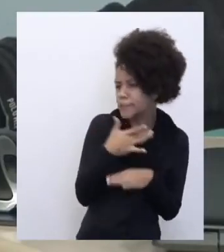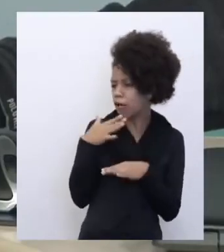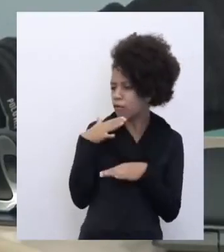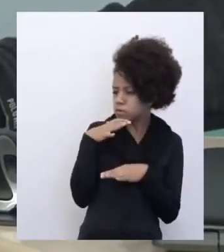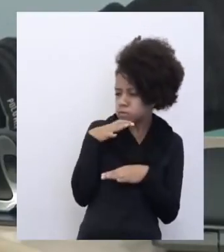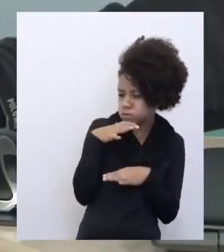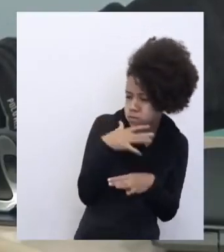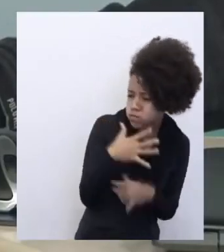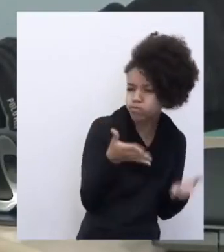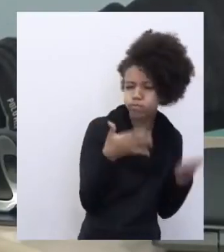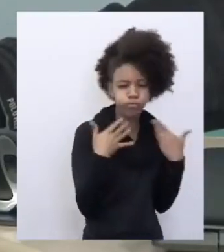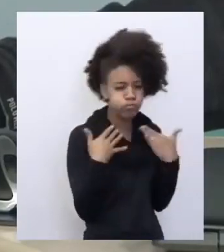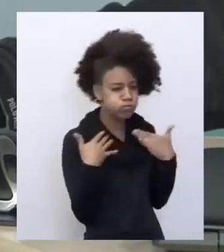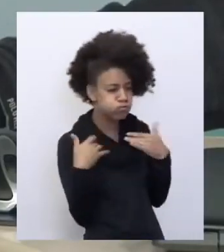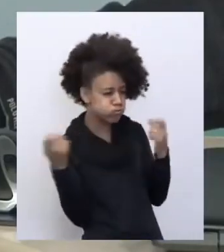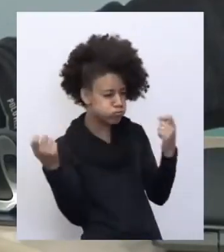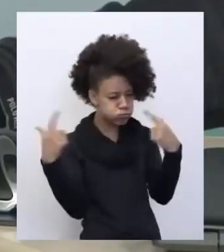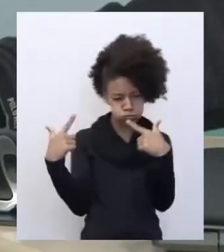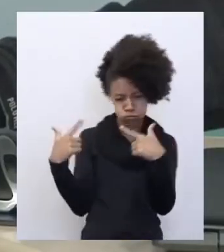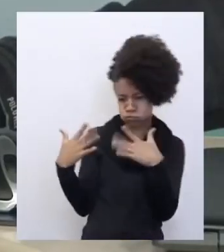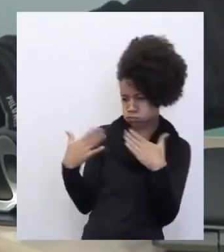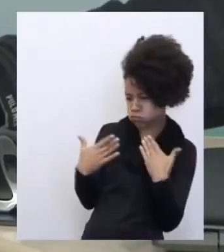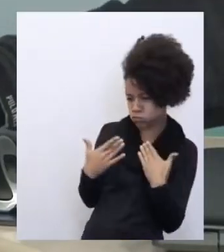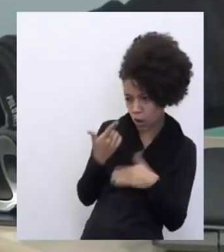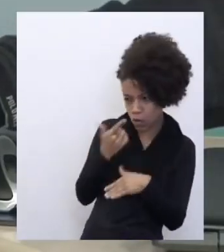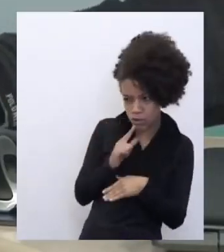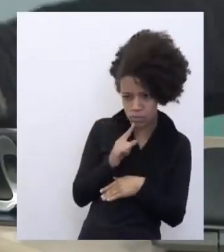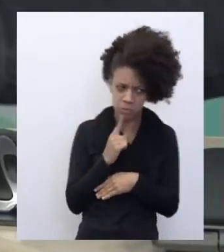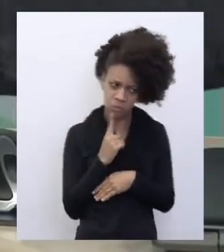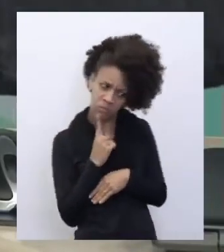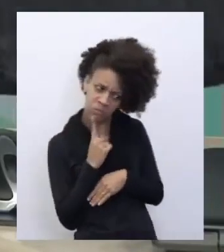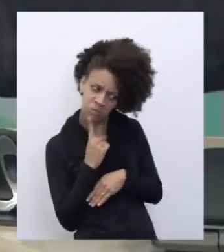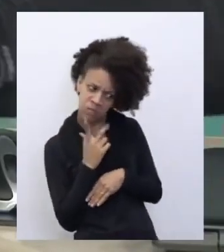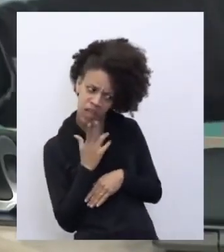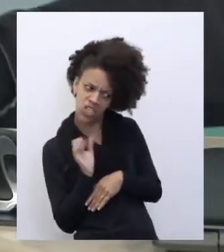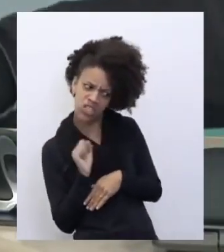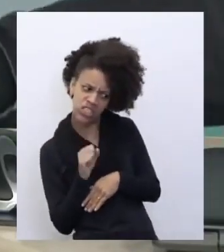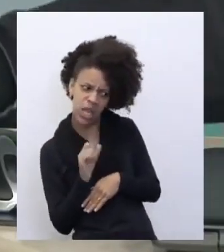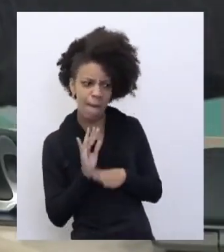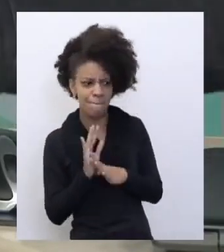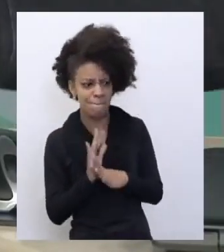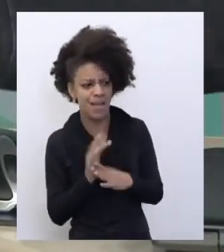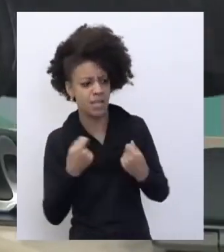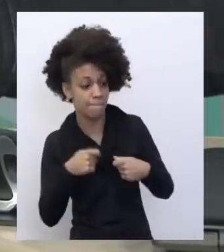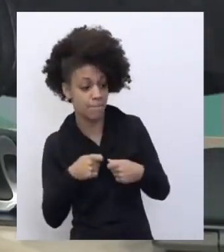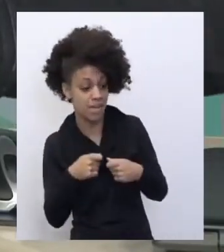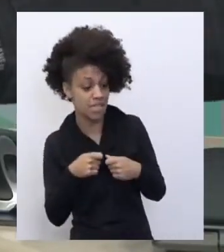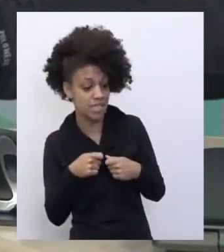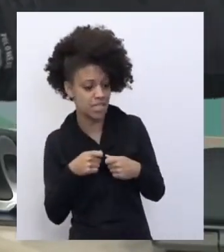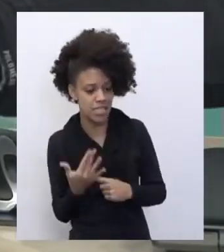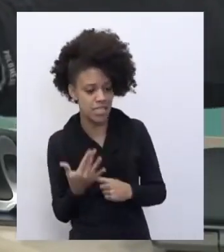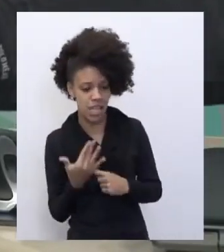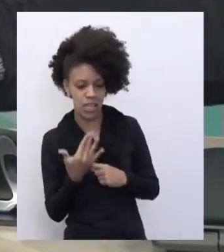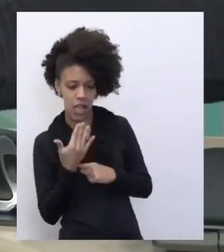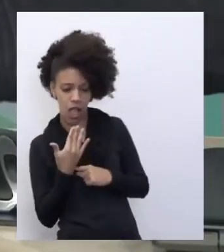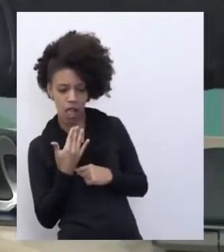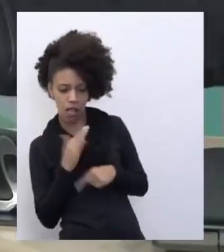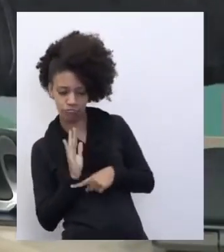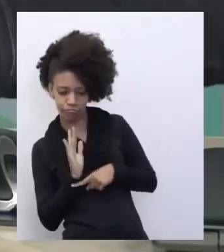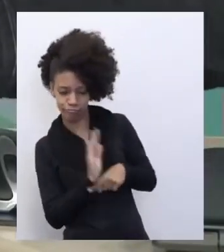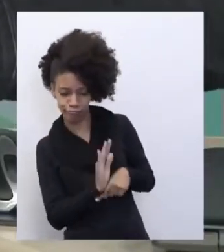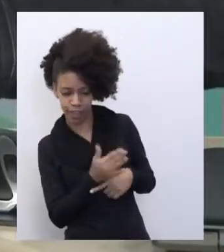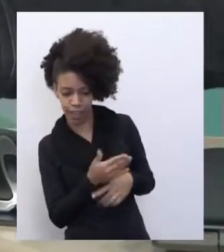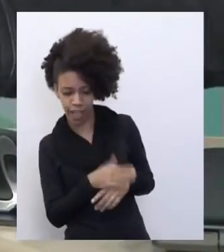calor. O que você acha? Conseguimos? Acho que sim, só que vocês irão precisar da minha ajuda para isso. Eu, a